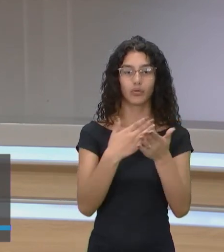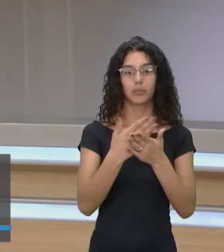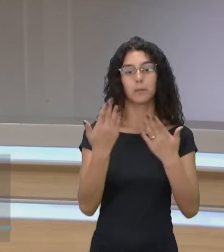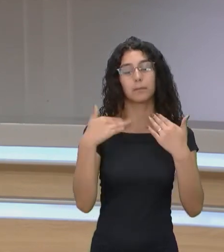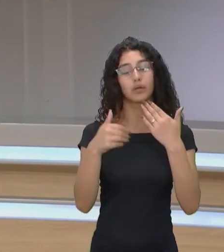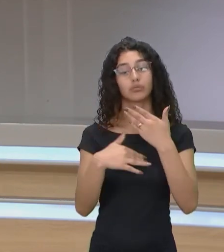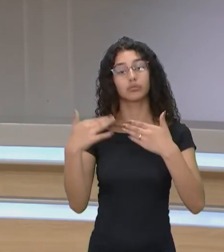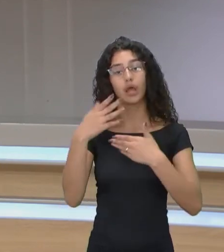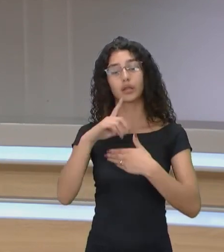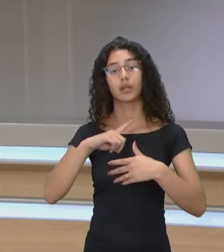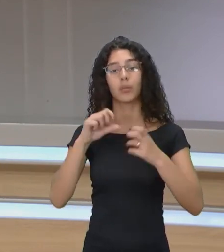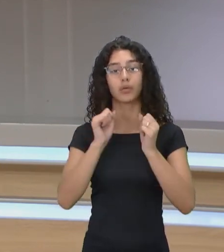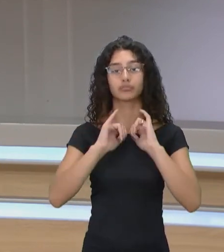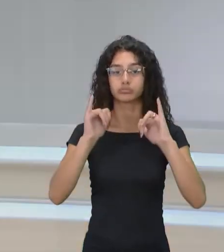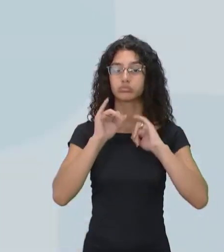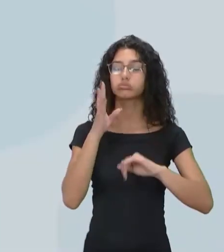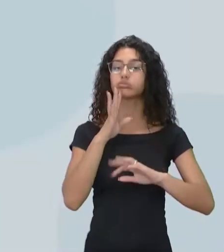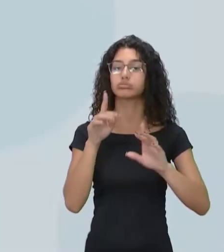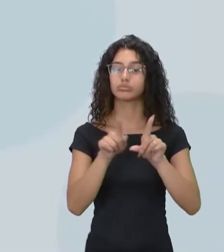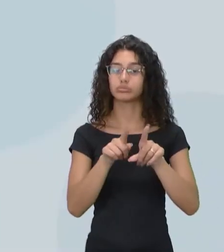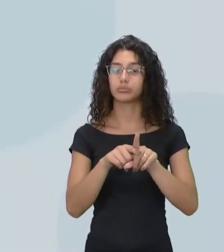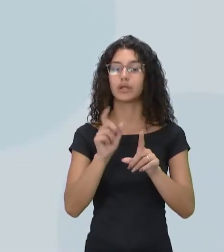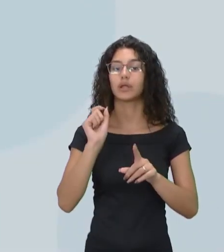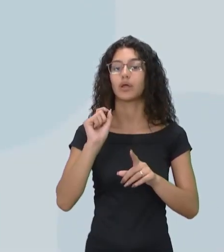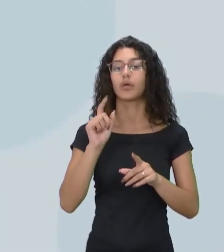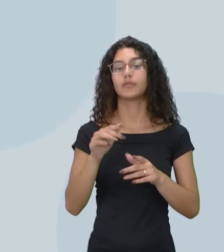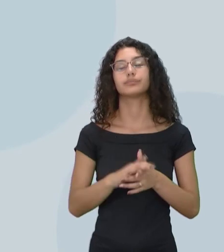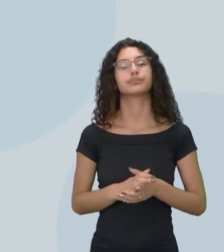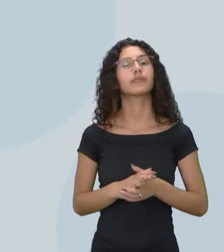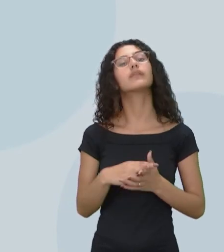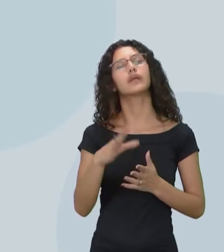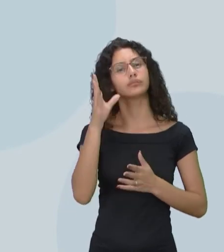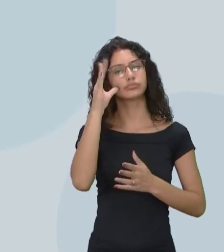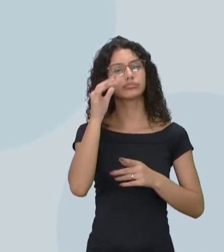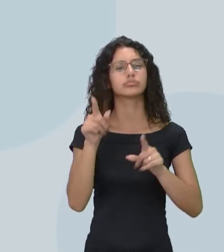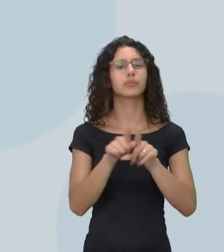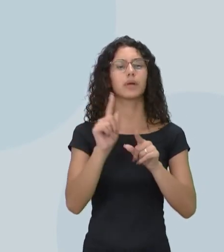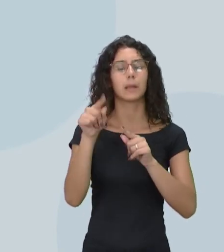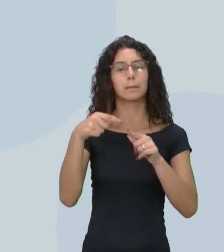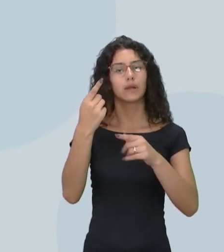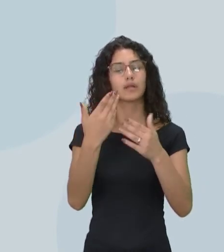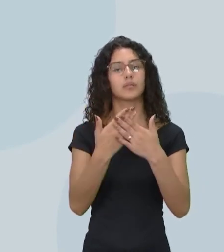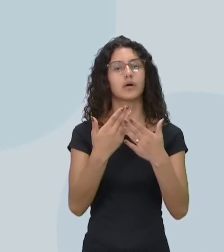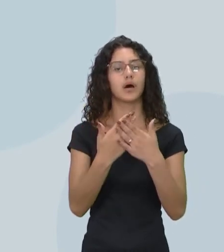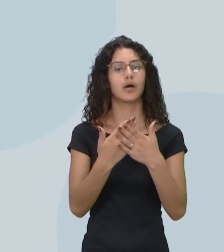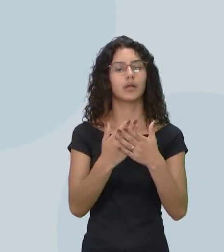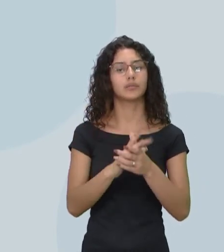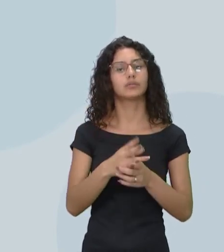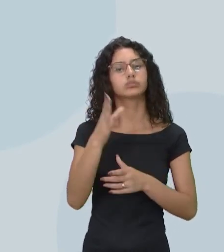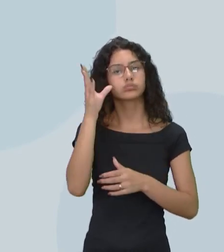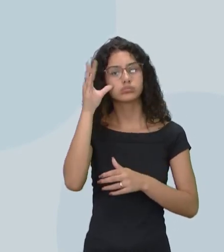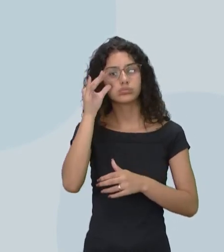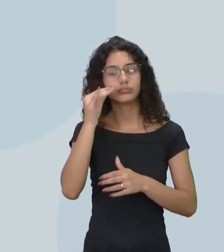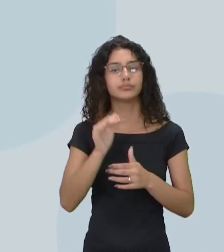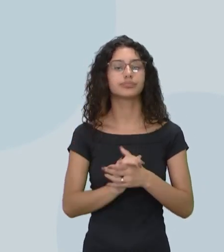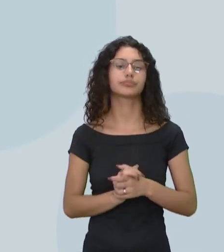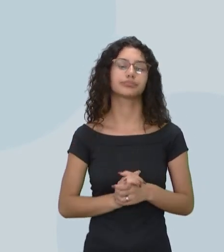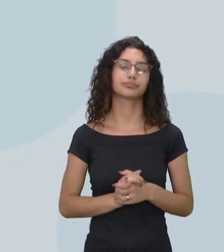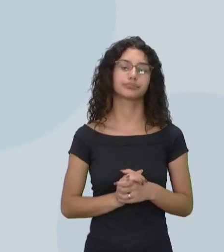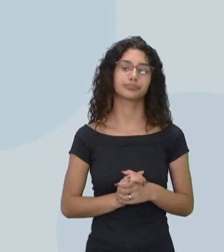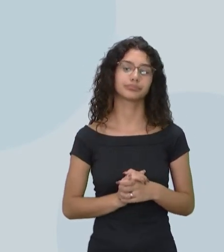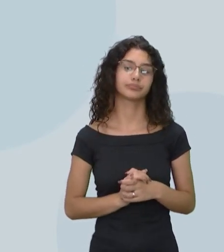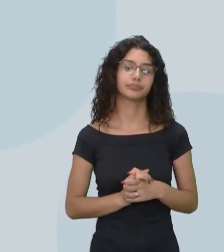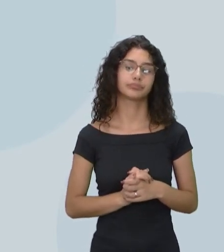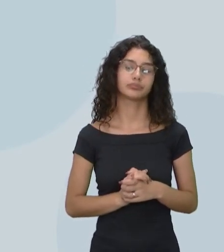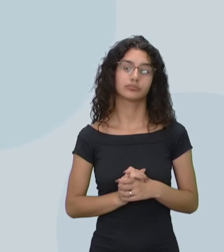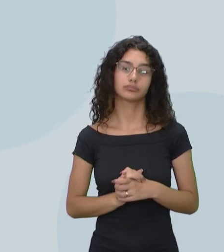slide tem uma informação muito legal que vai por mim, vai ser interessante também na próxima aula para deixar aquele gostinho de curiosidade, que é o quê?